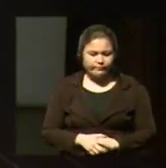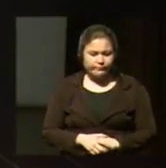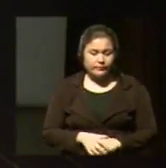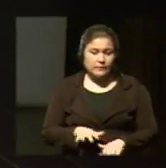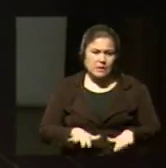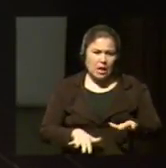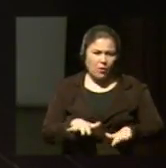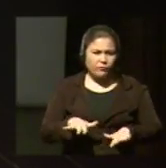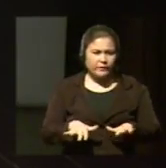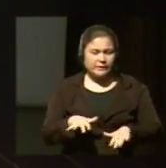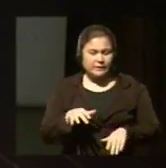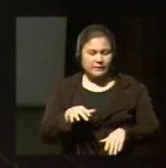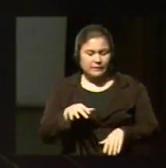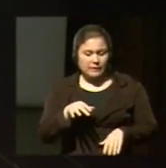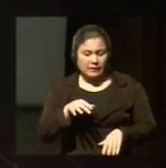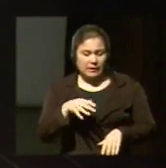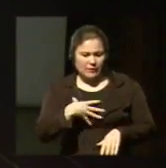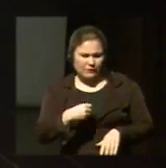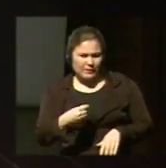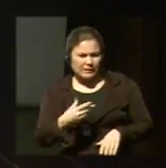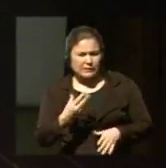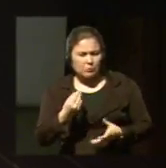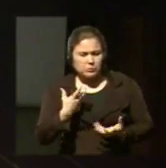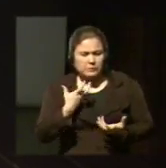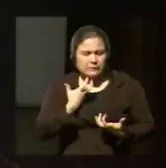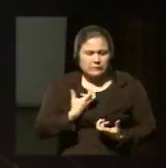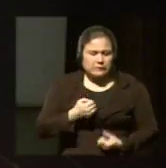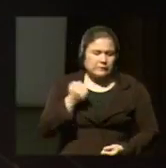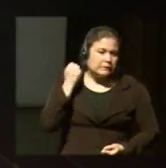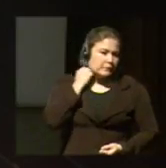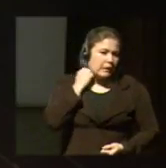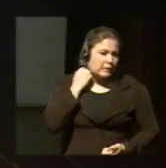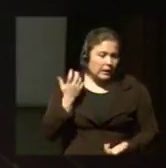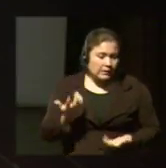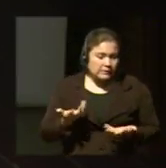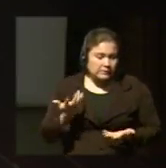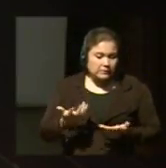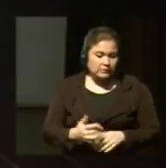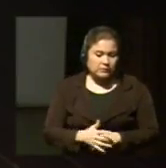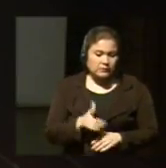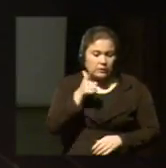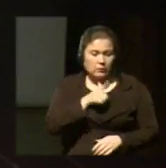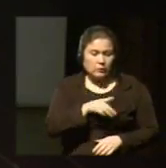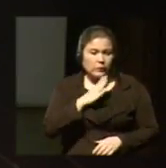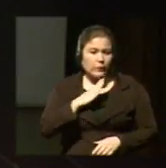Talvez a filha estava tão esgotada e não aguentou mais.